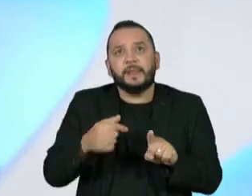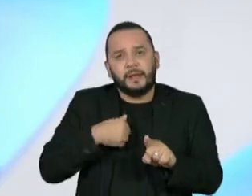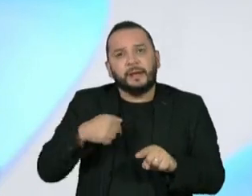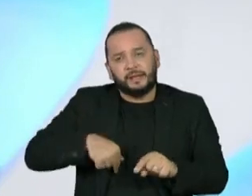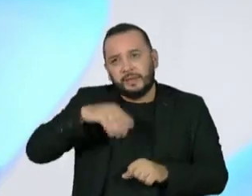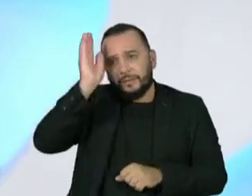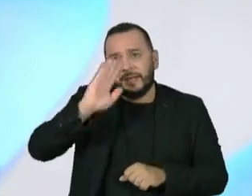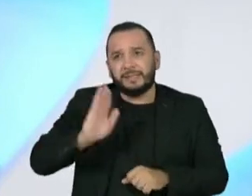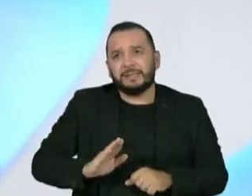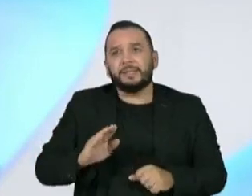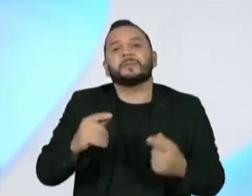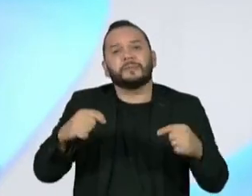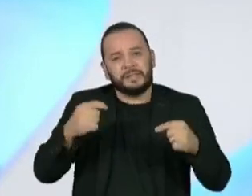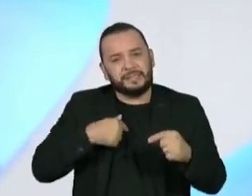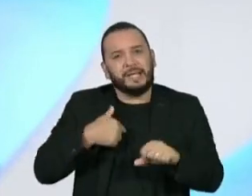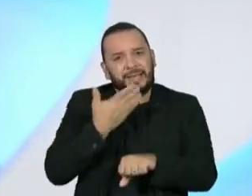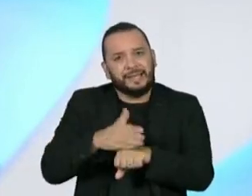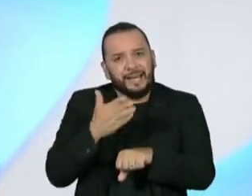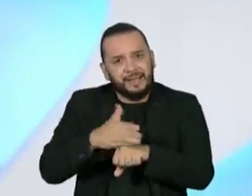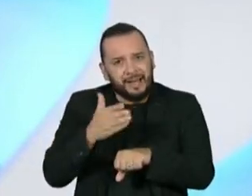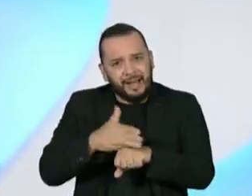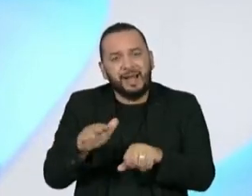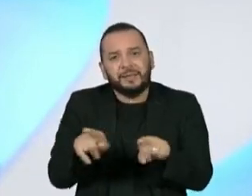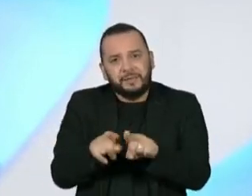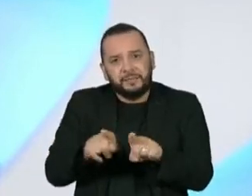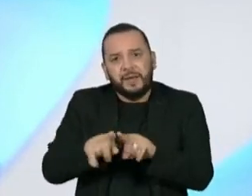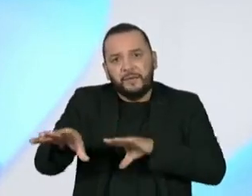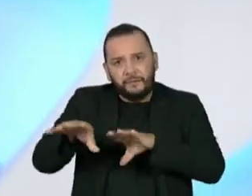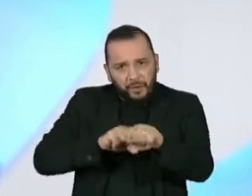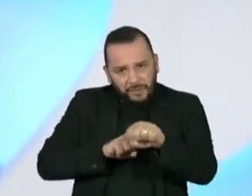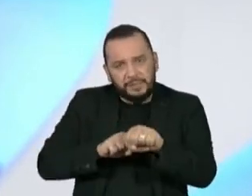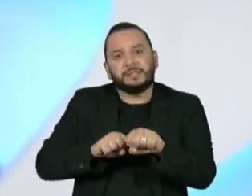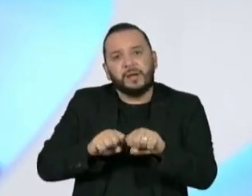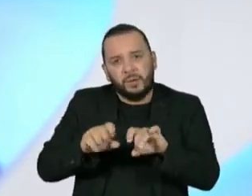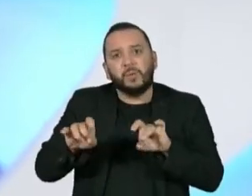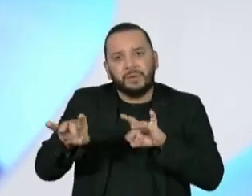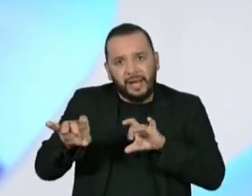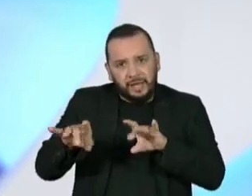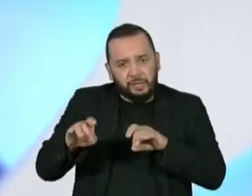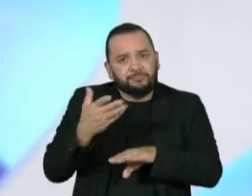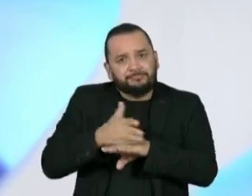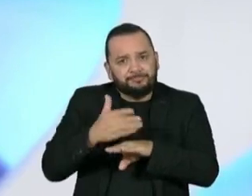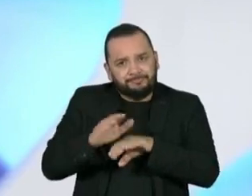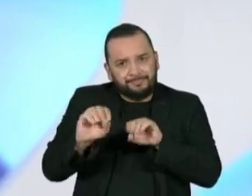pergunta. Muito boa pergunta. Eu vim de uma escola de formação de treinadores, que é o Braga.